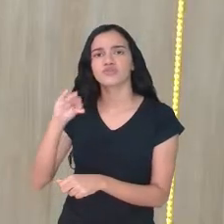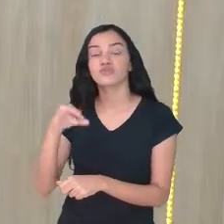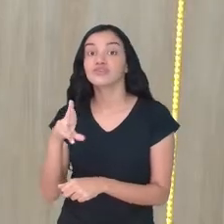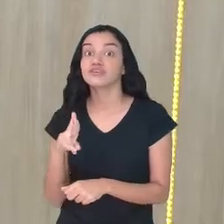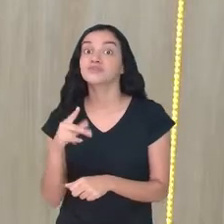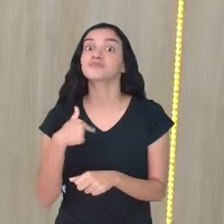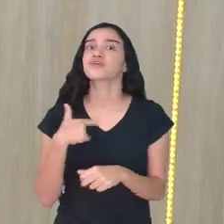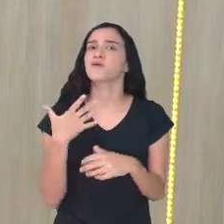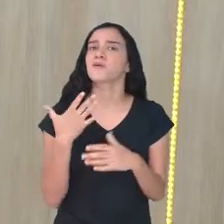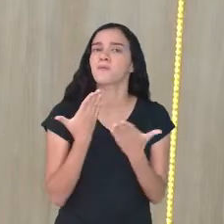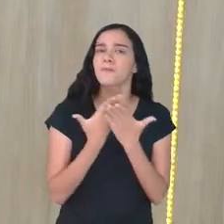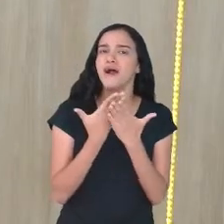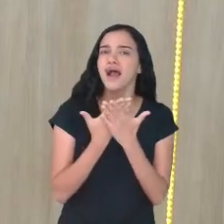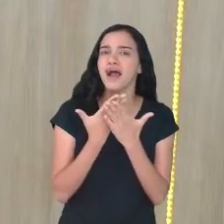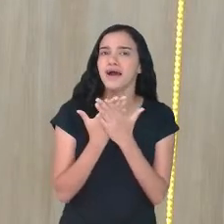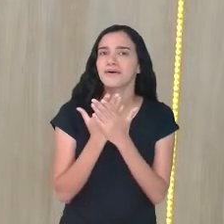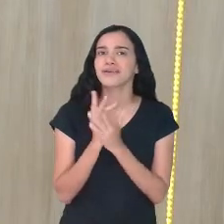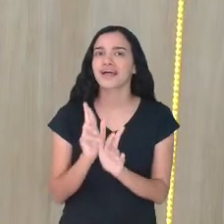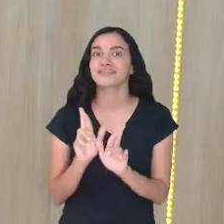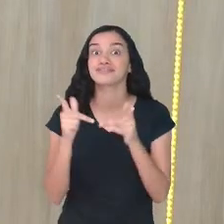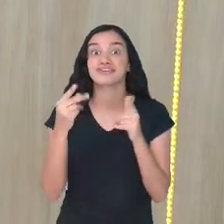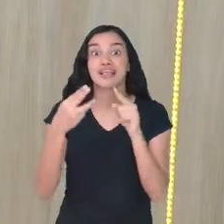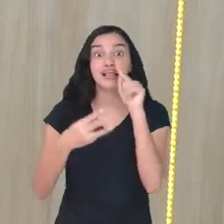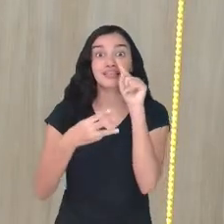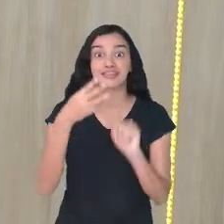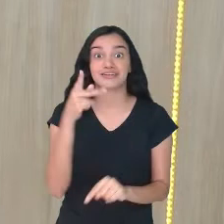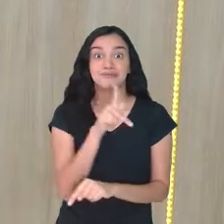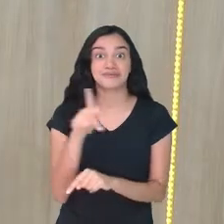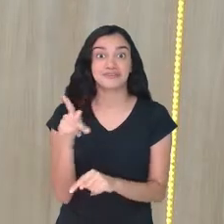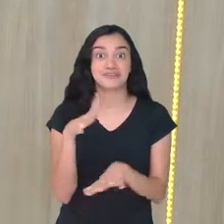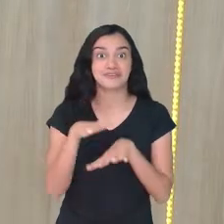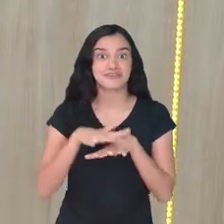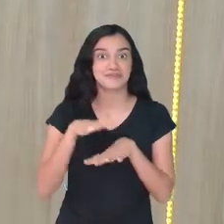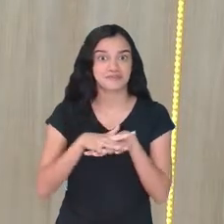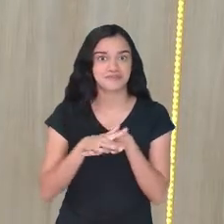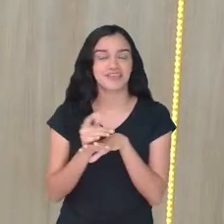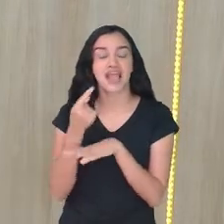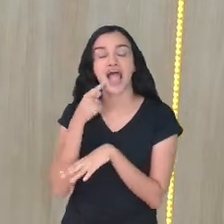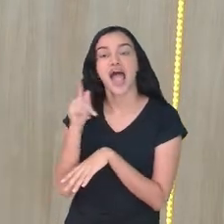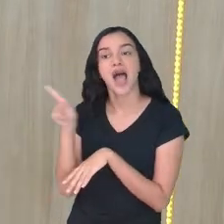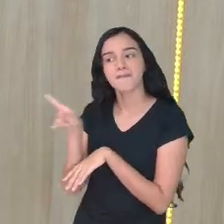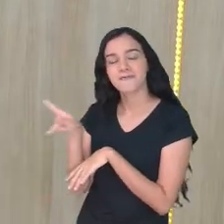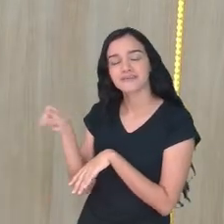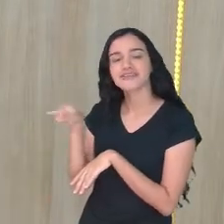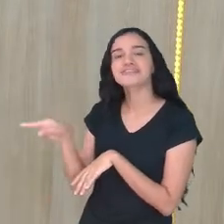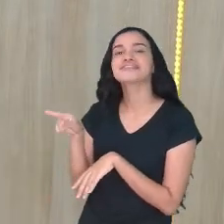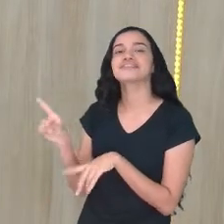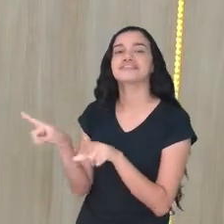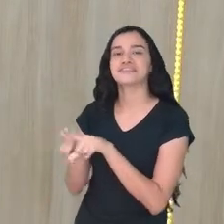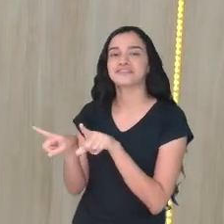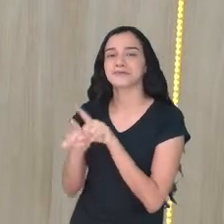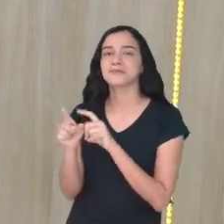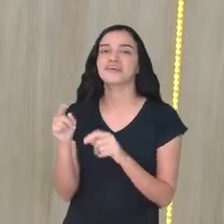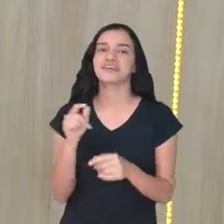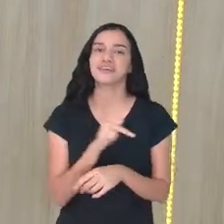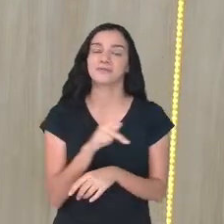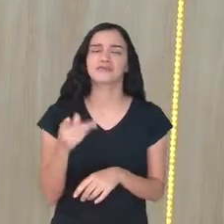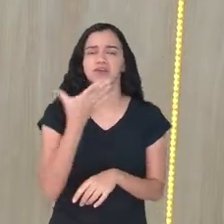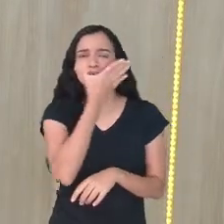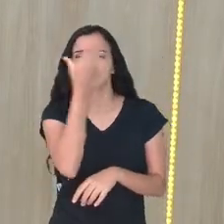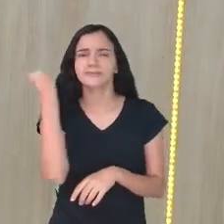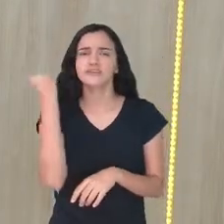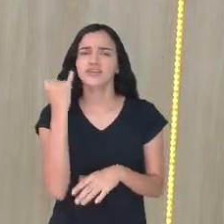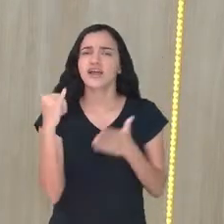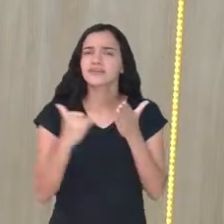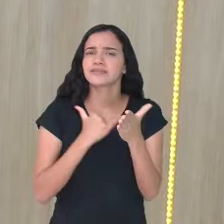Pois é, uma aula diferente. 3 professores de matemática, né? Porque Nádia também é professora de matemática. Olha, não se esqueçam